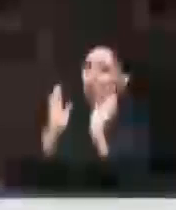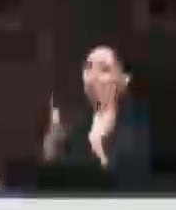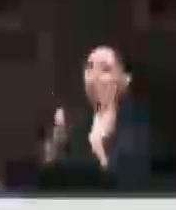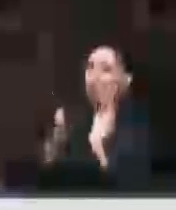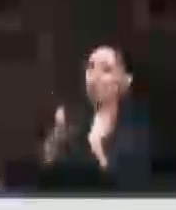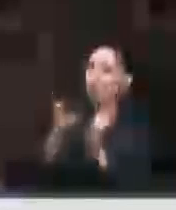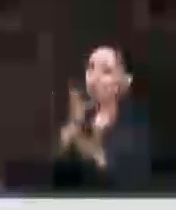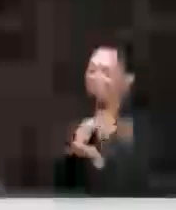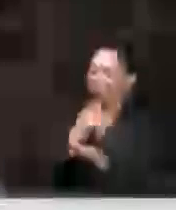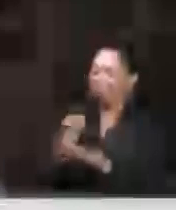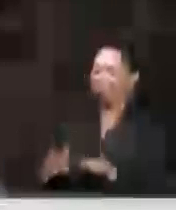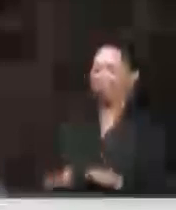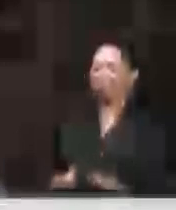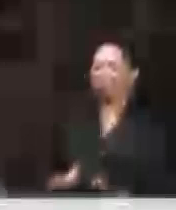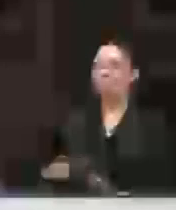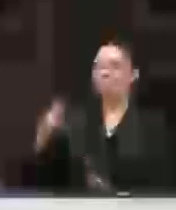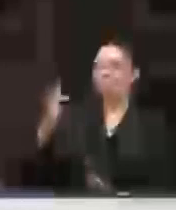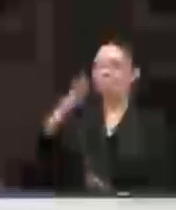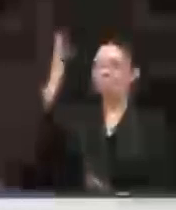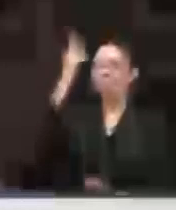presidente da República eleito.